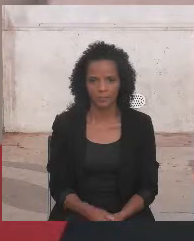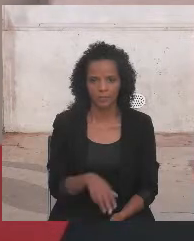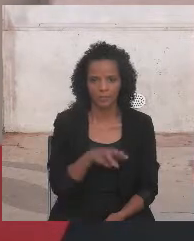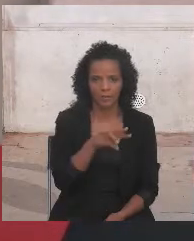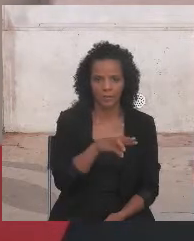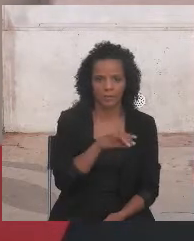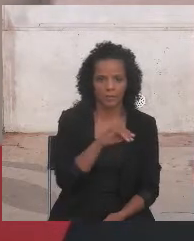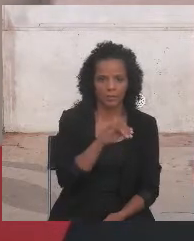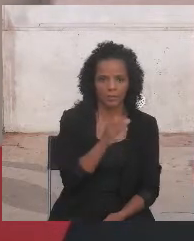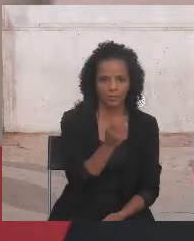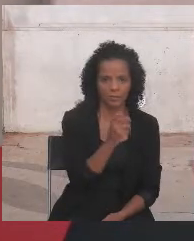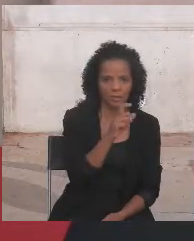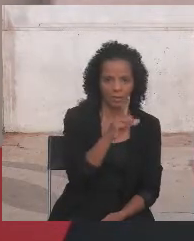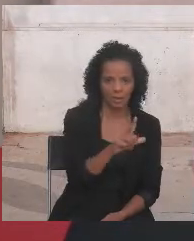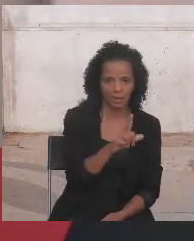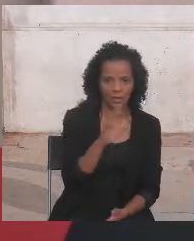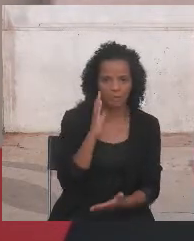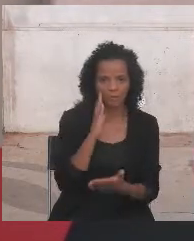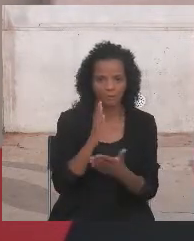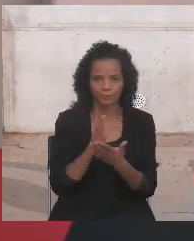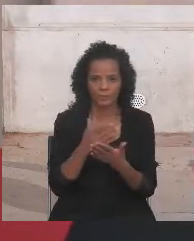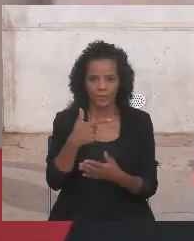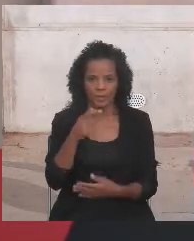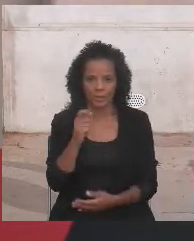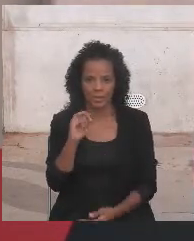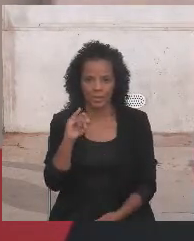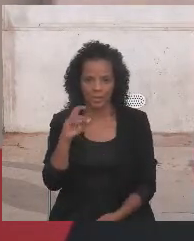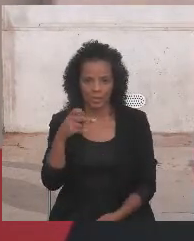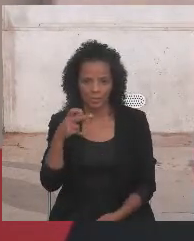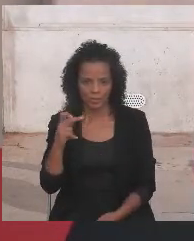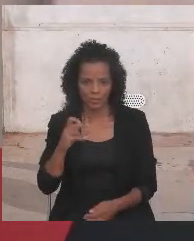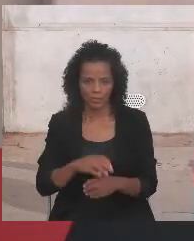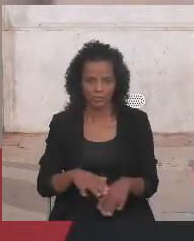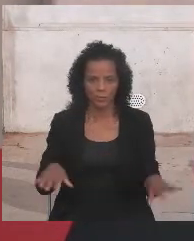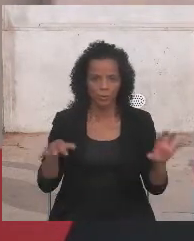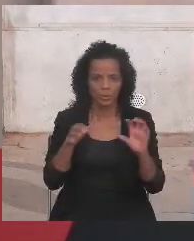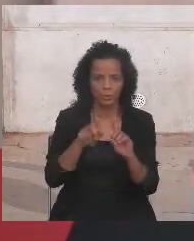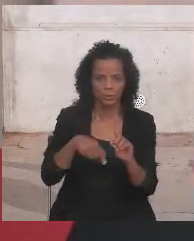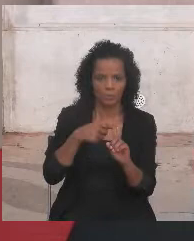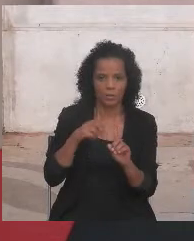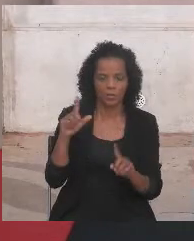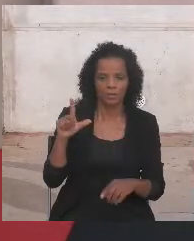Miguel Alexandre Cardoso Oliveira Teixeira, Coligação Mais Lisboa.